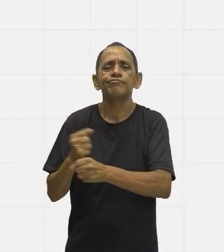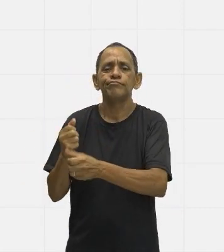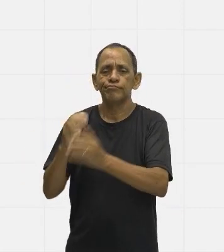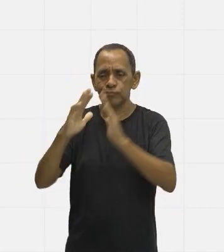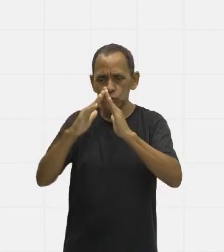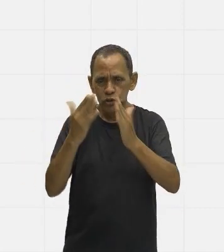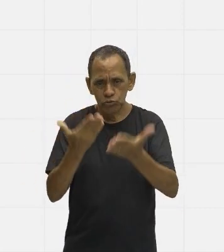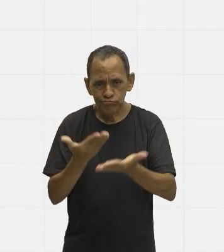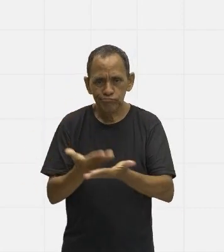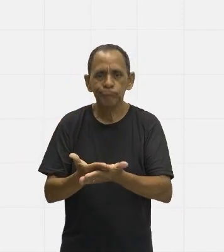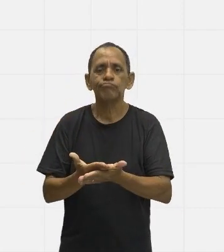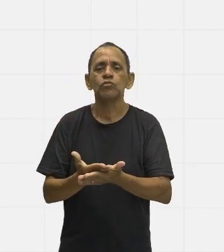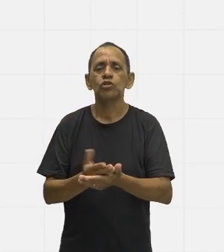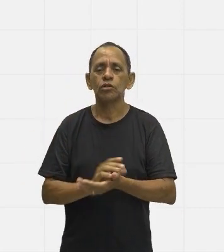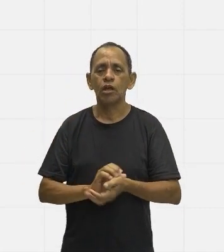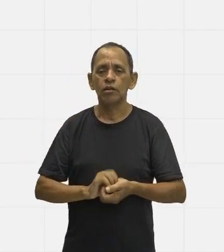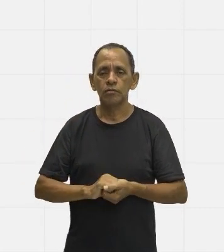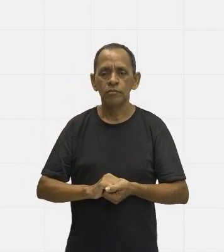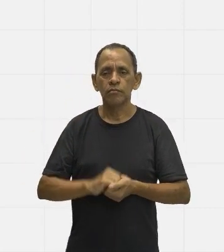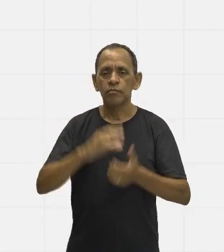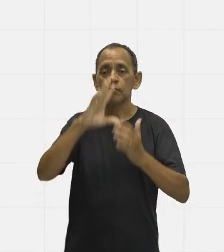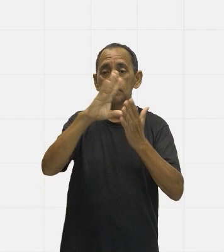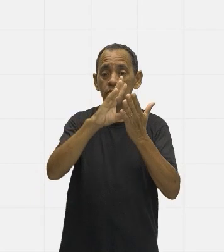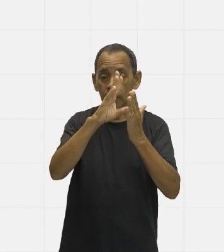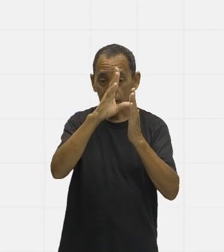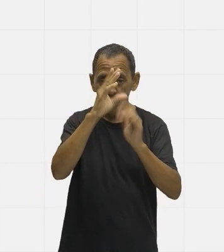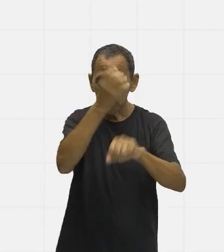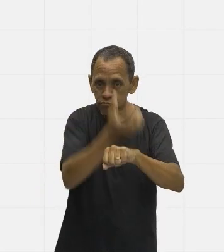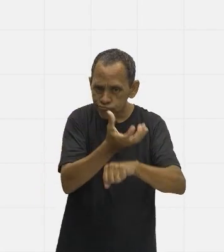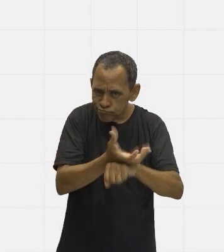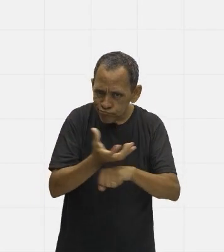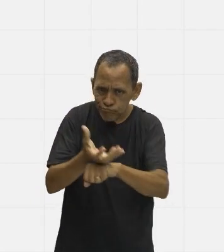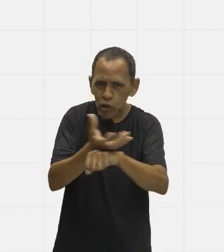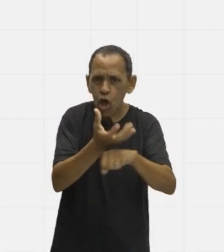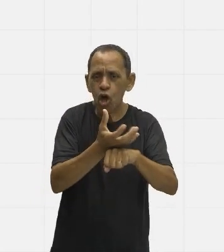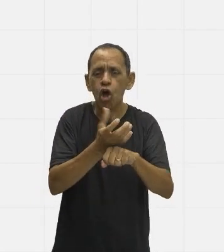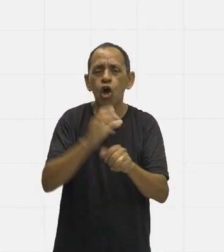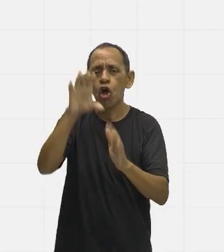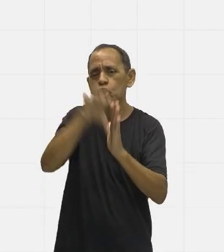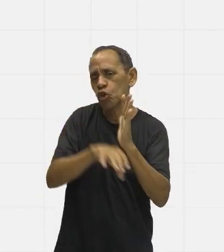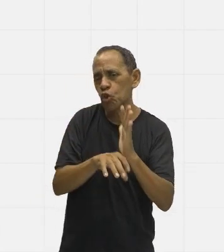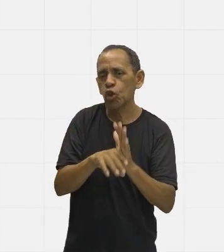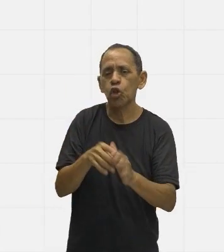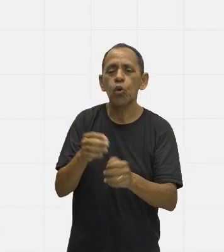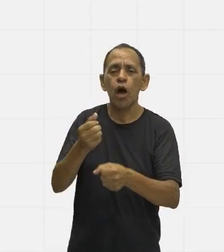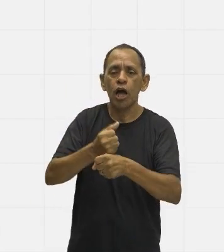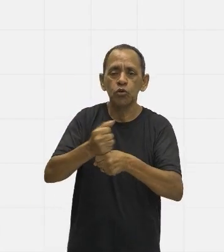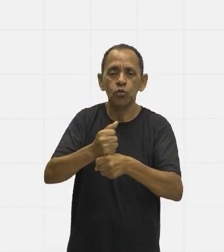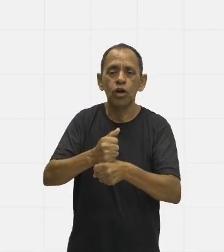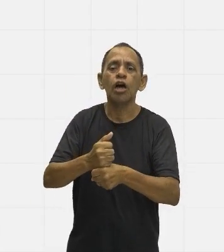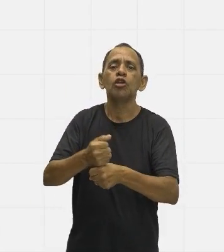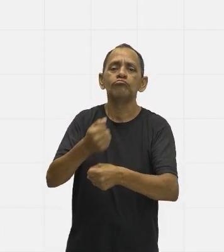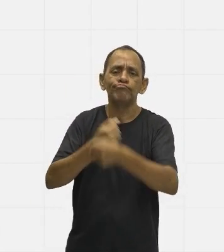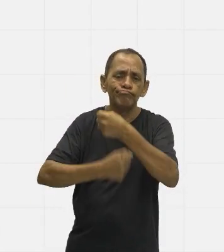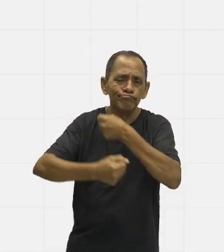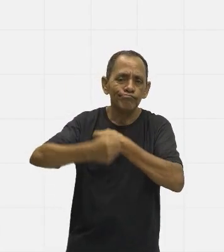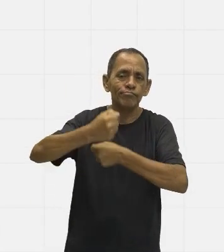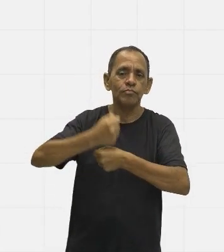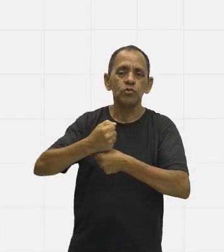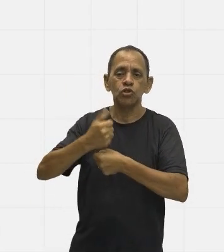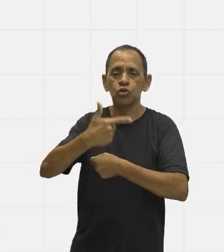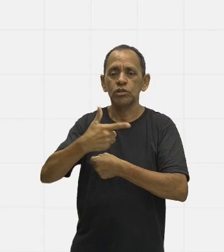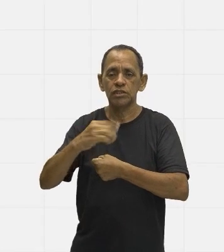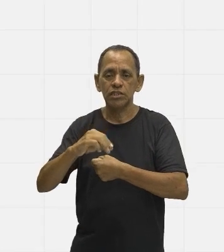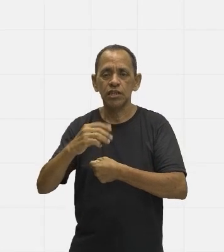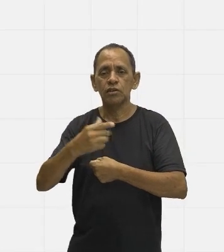componentes curriculares da série anterior do estudante, né? Exatamente, nós vamos aí passar como é que vai ser feita, não é?